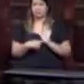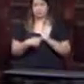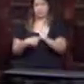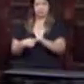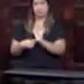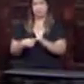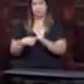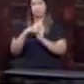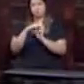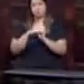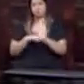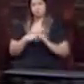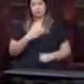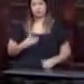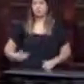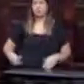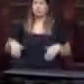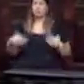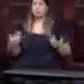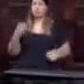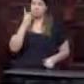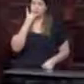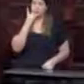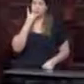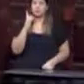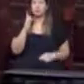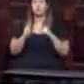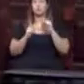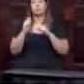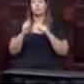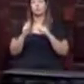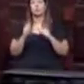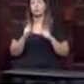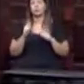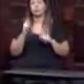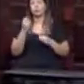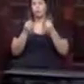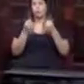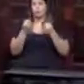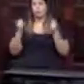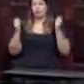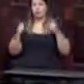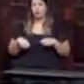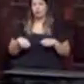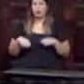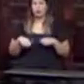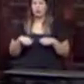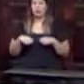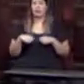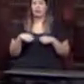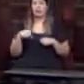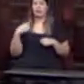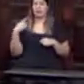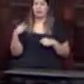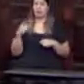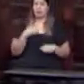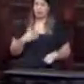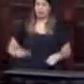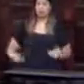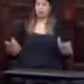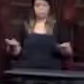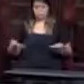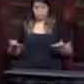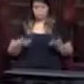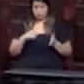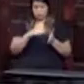governo, nem pelos deputados, o quanto isso significaria do governo abrir mão do recurso do FEF,